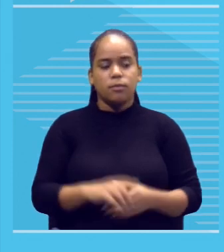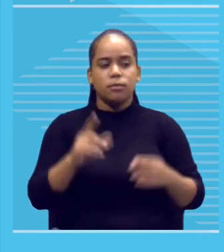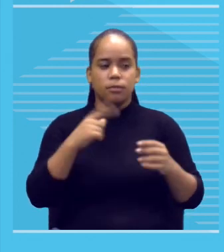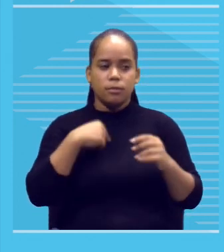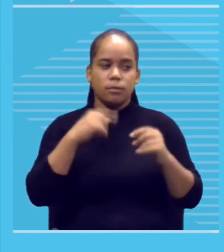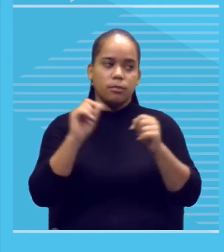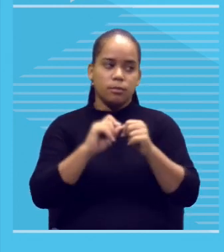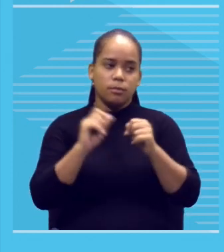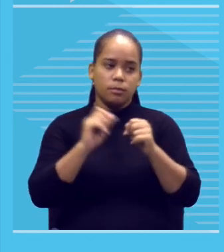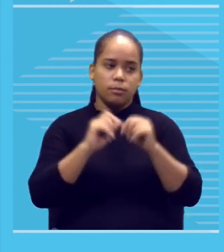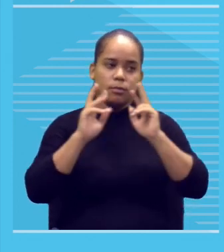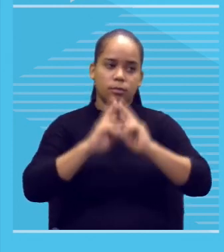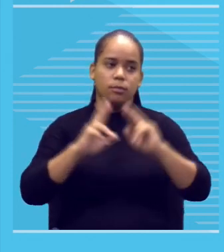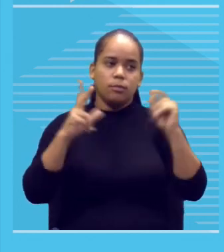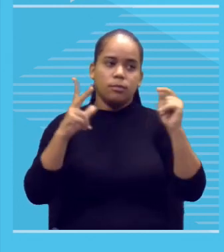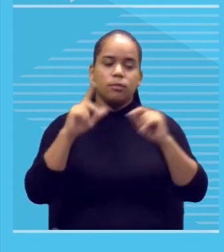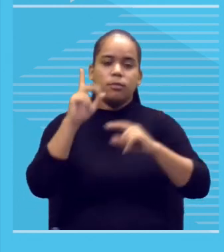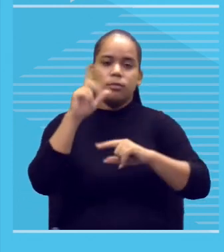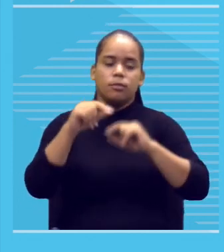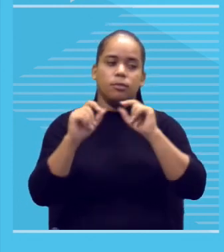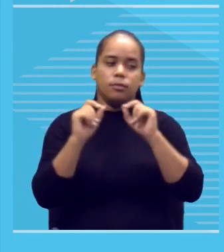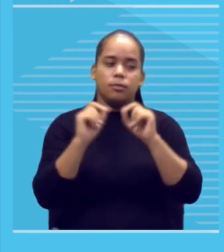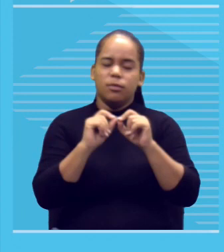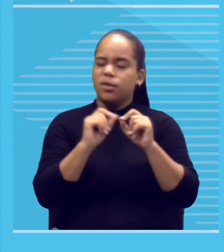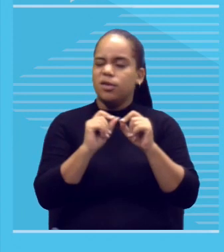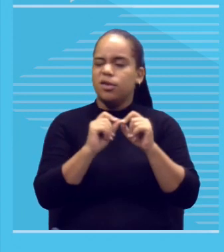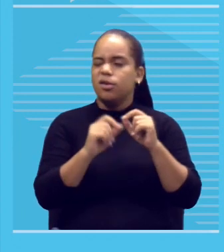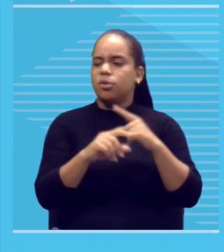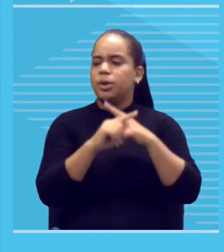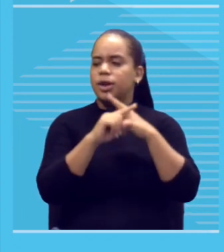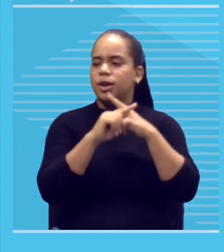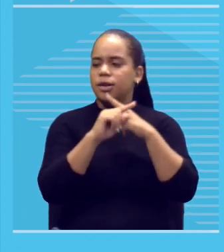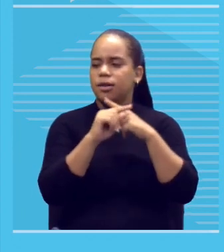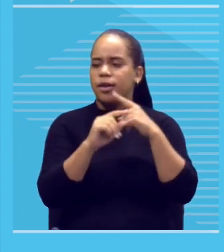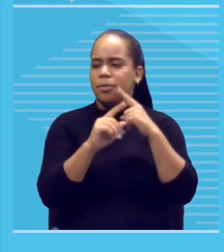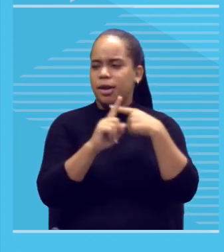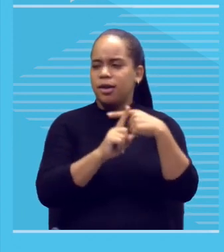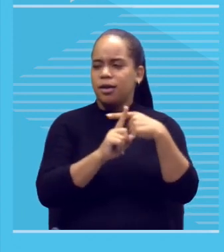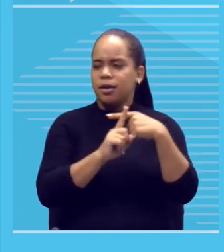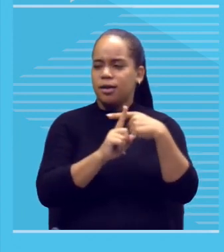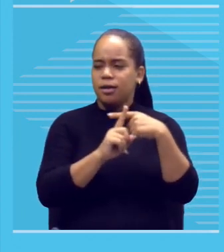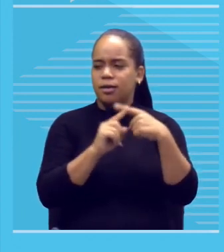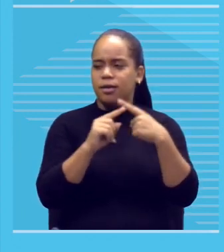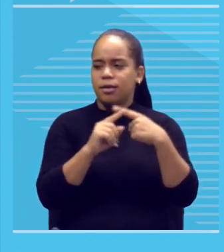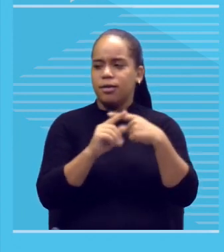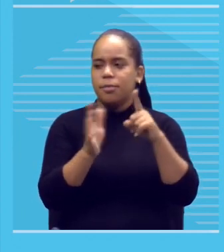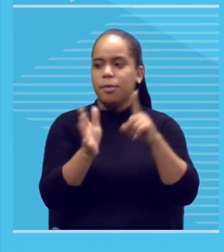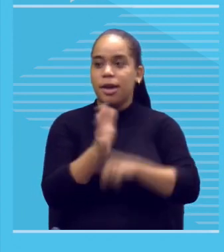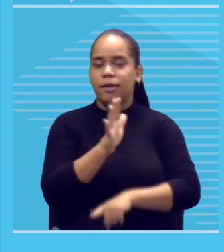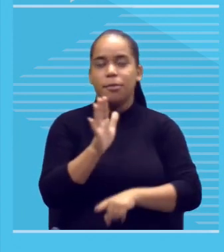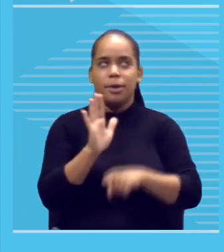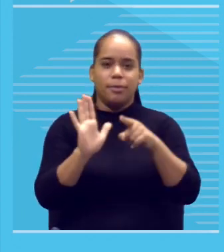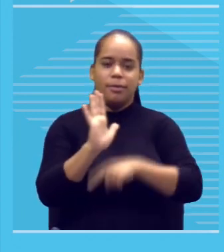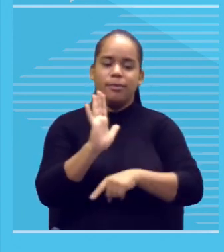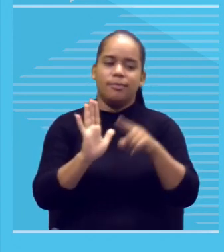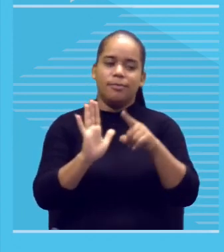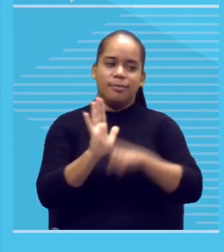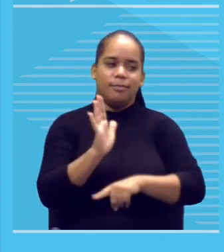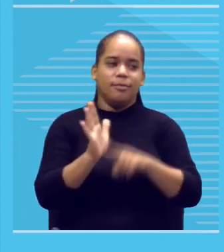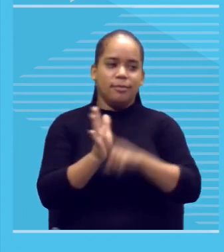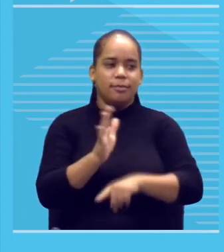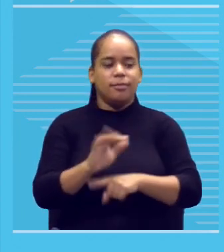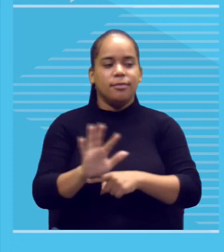uma subtração Eu estou fazendo uma subtração né